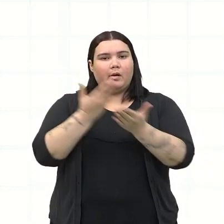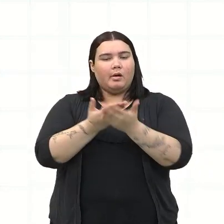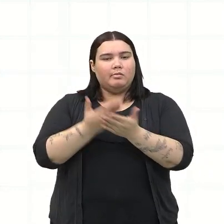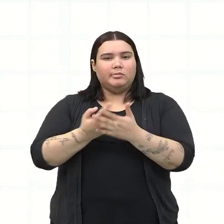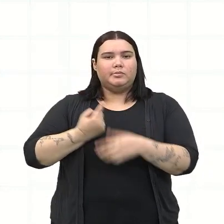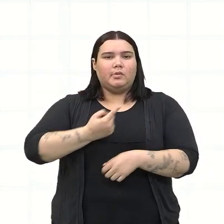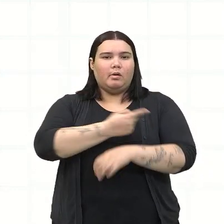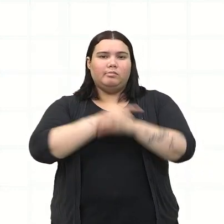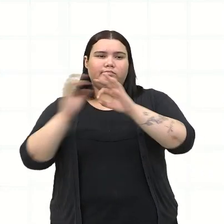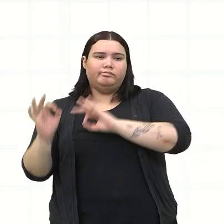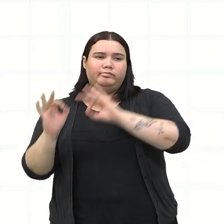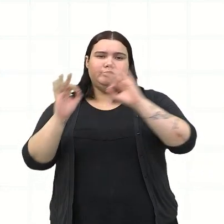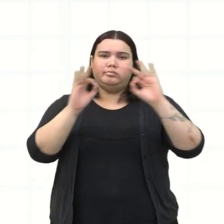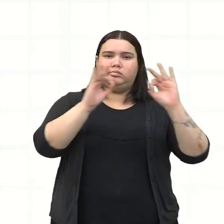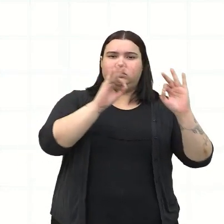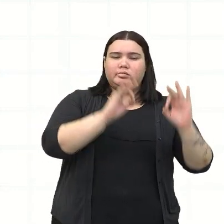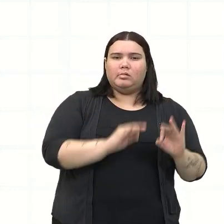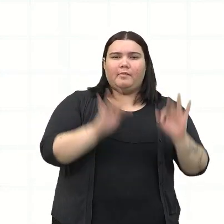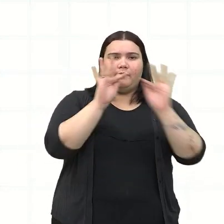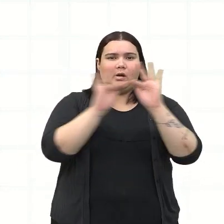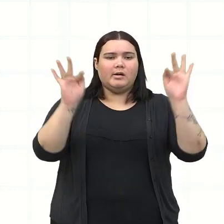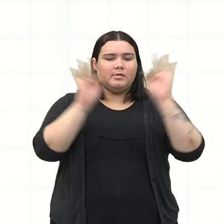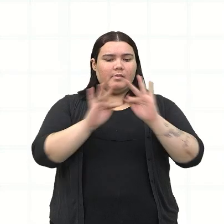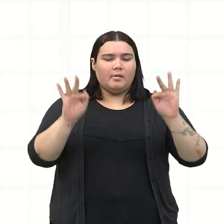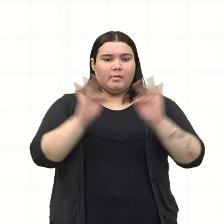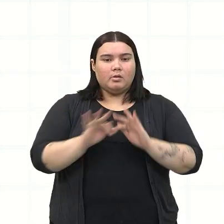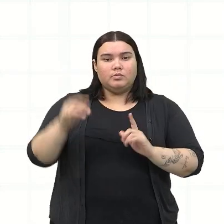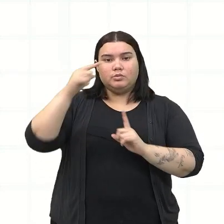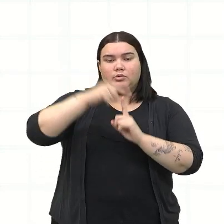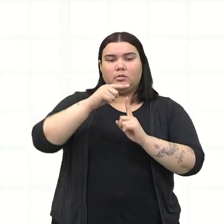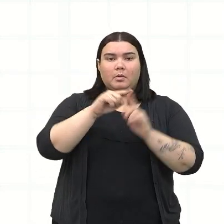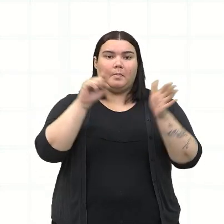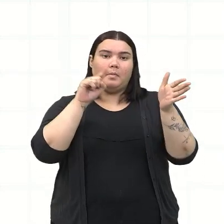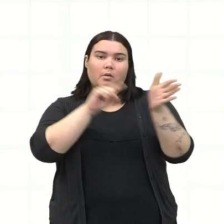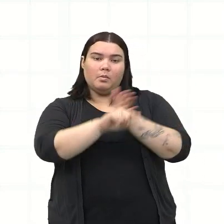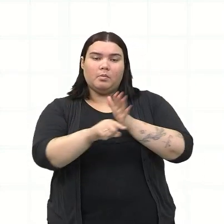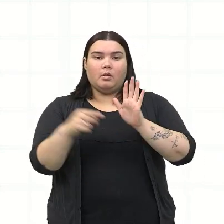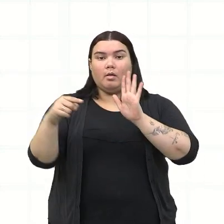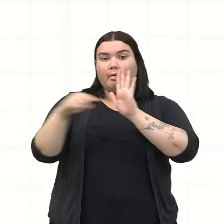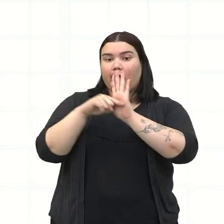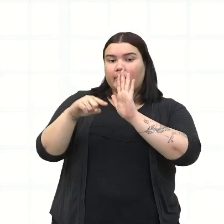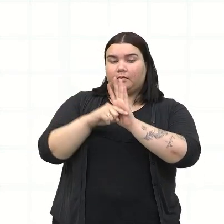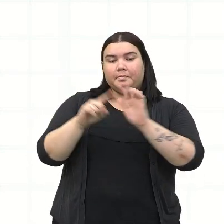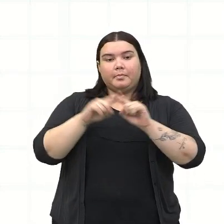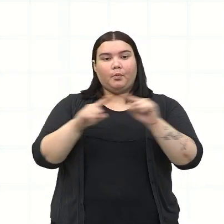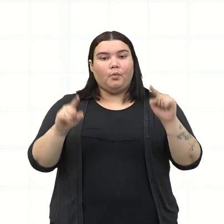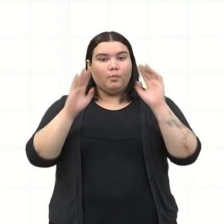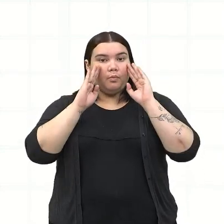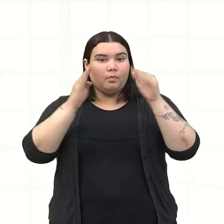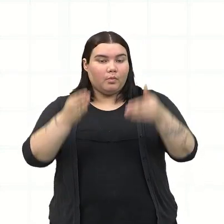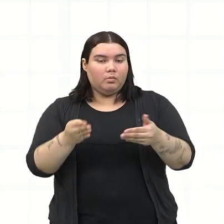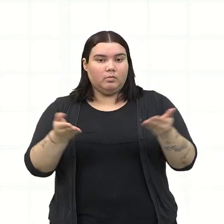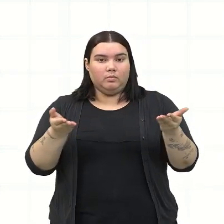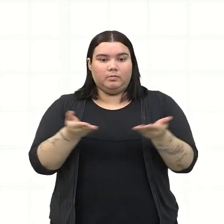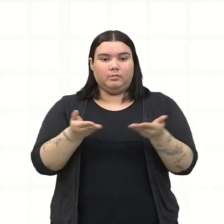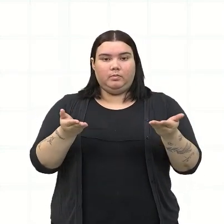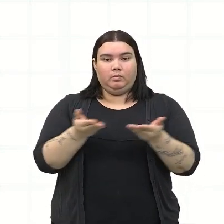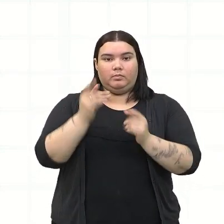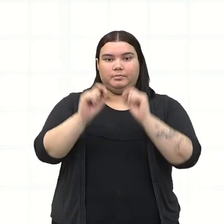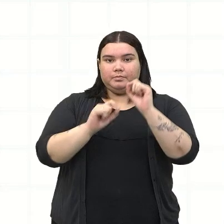vários exemplos de frases, tanto interrogativas como negativas, mas o que nós queríamos focar mesmo